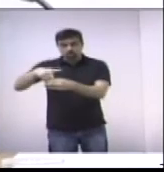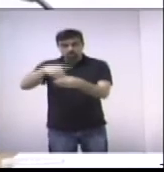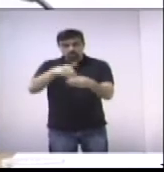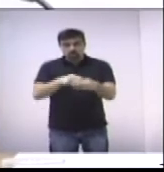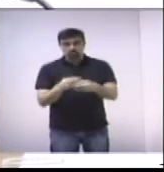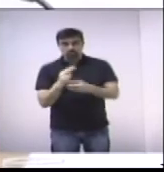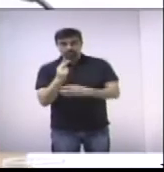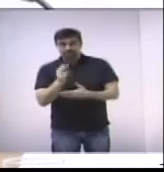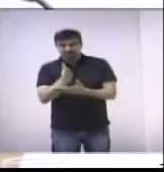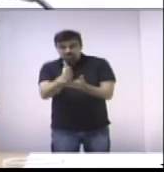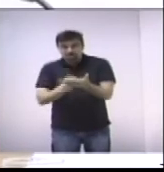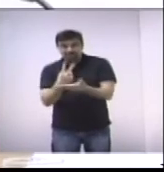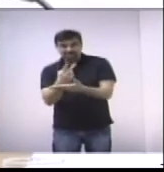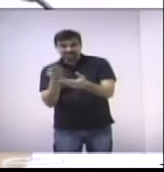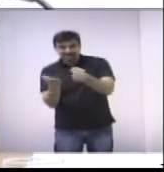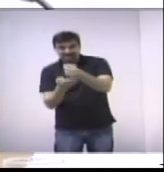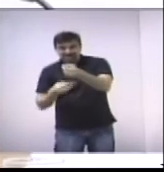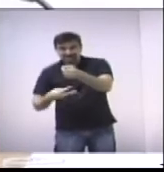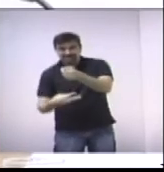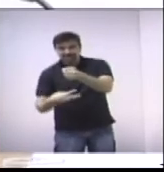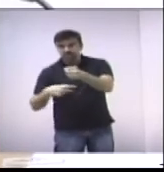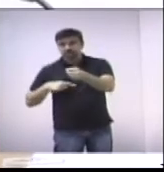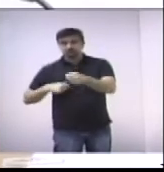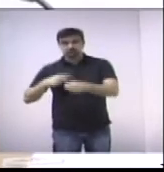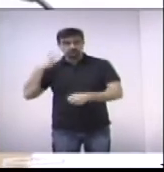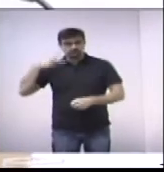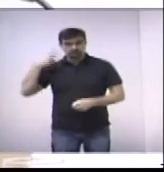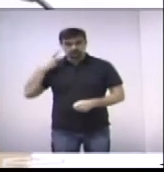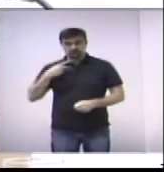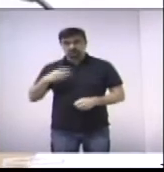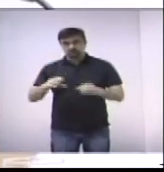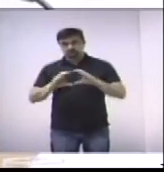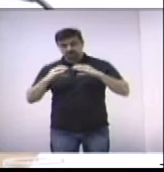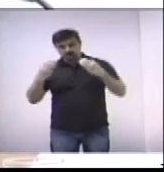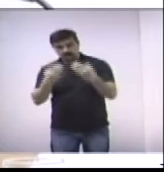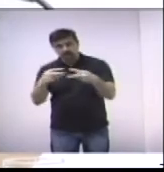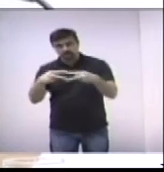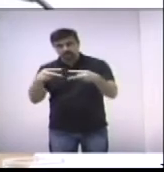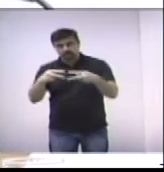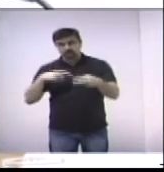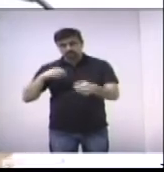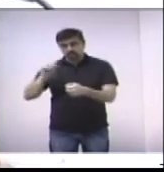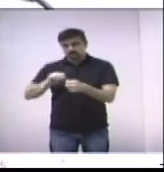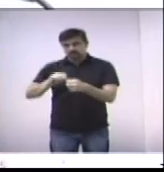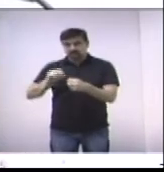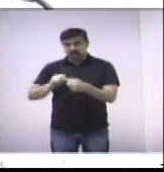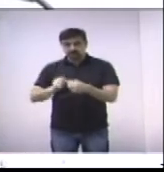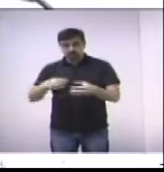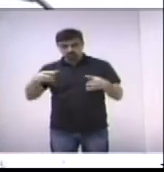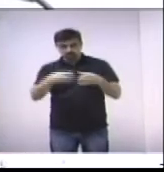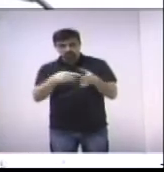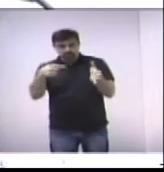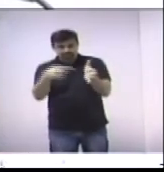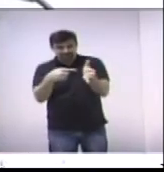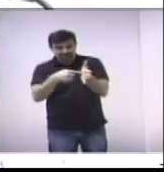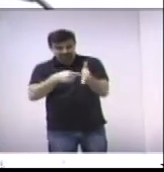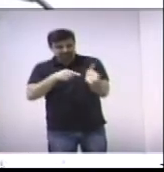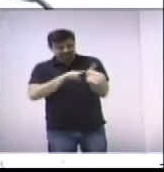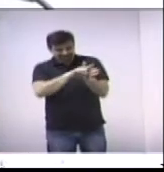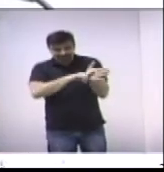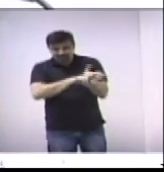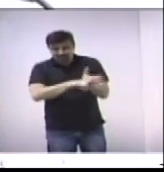de 2/3 dos membros da Câmara. B. Seja o presente feito processante na forma do artigo